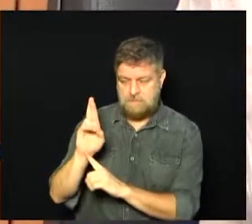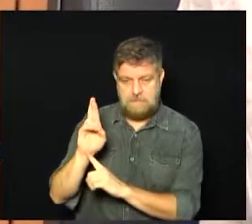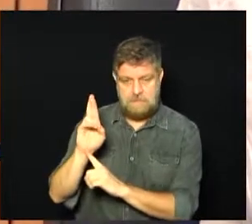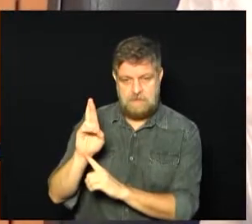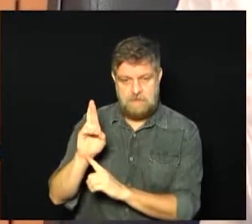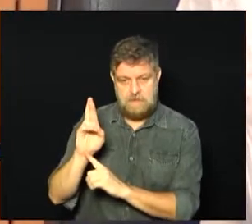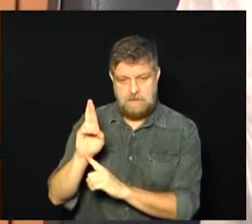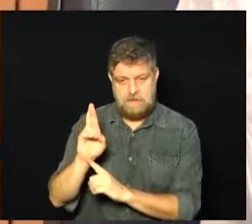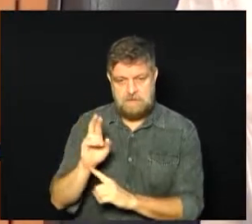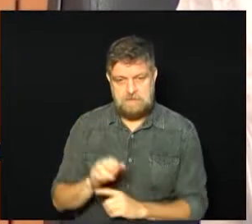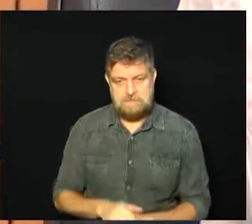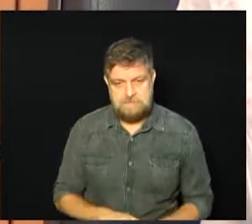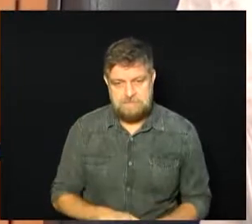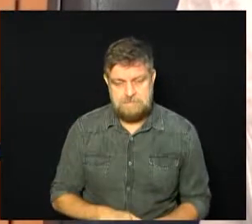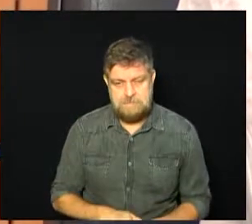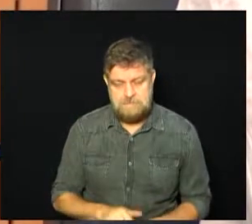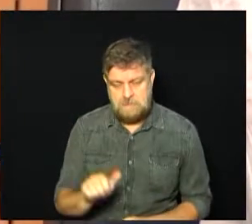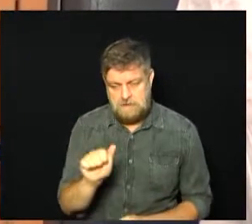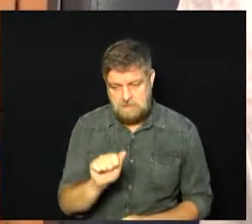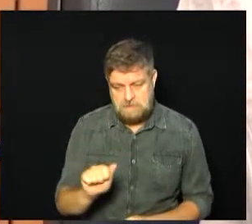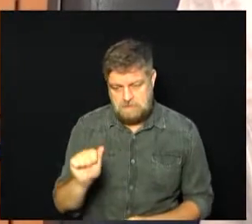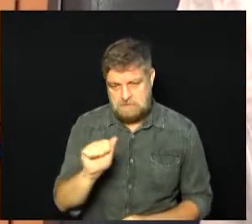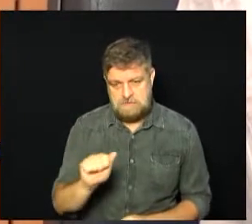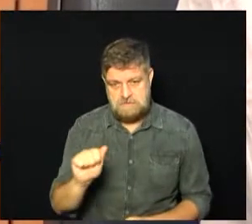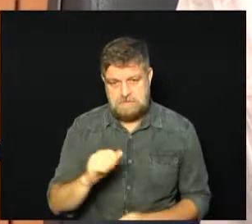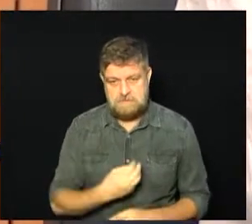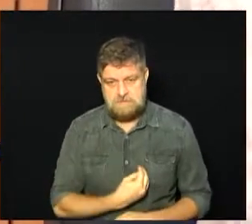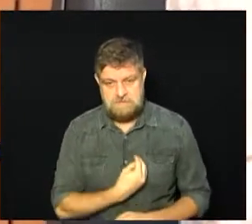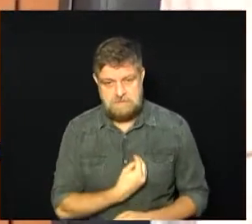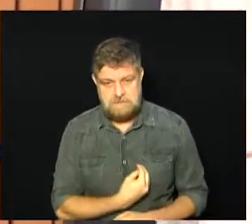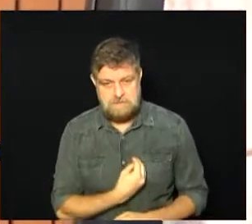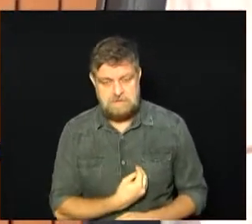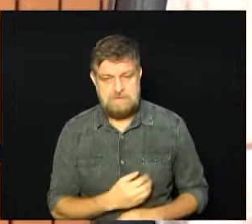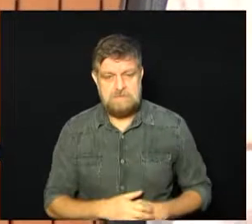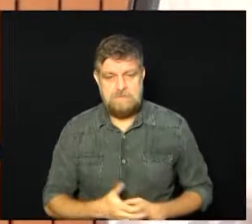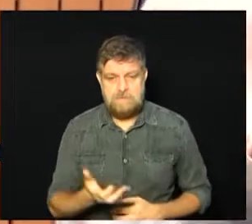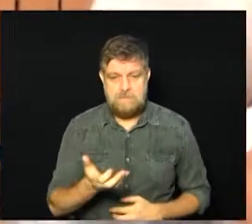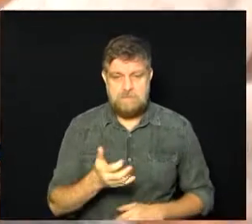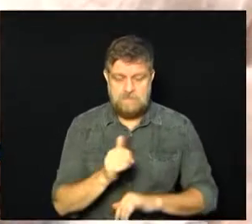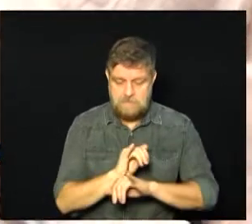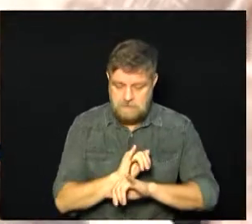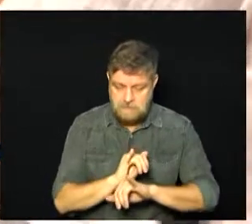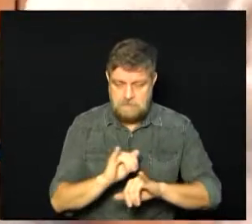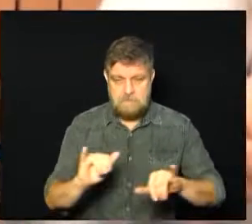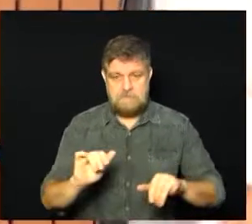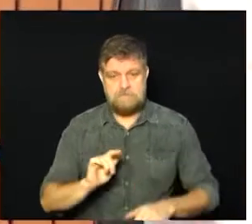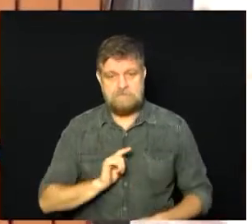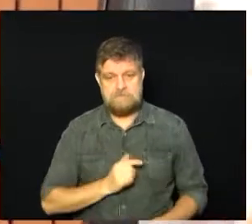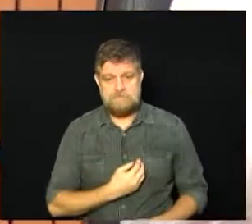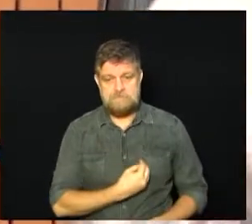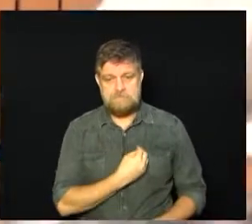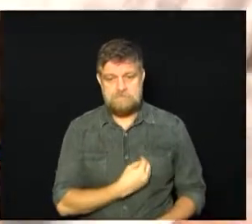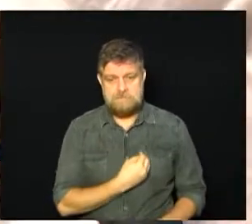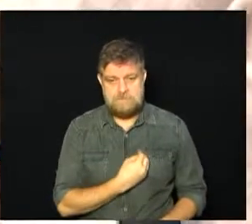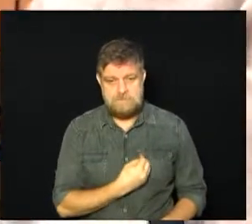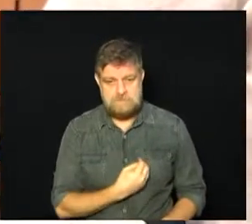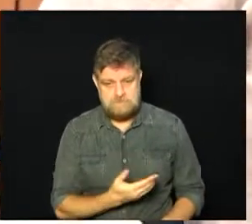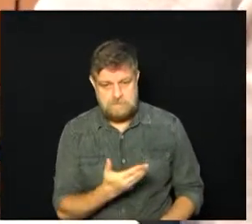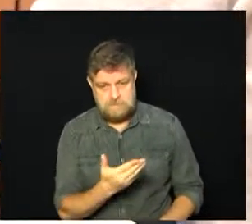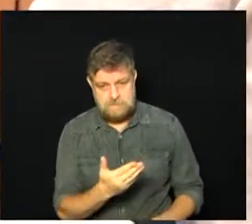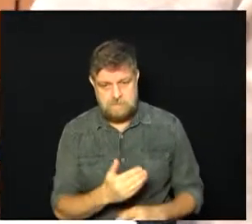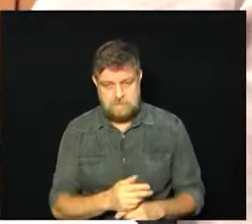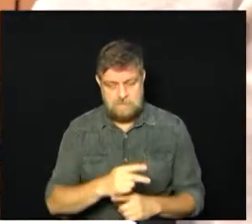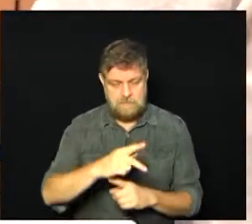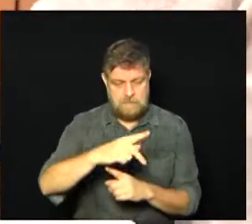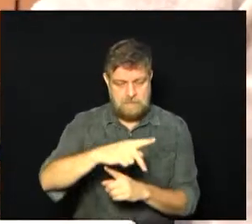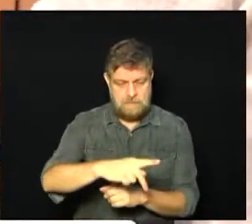a sociedade ali presente também. Quero anunciar a presença do Abílio Pereira, que representa neste